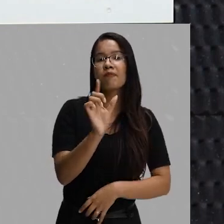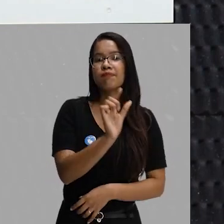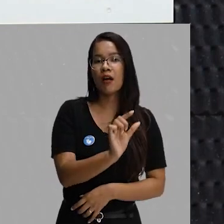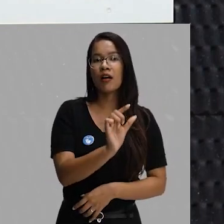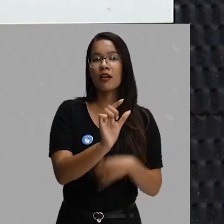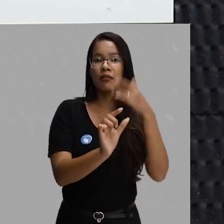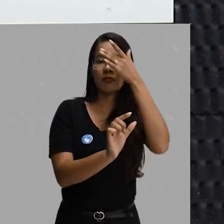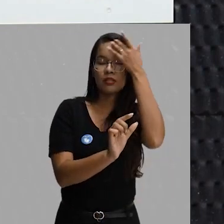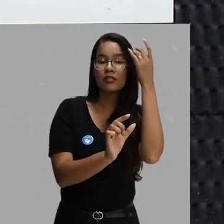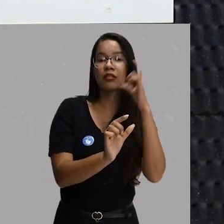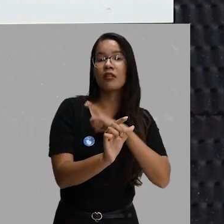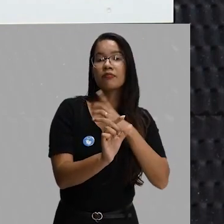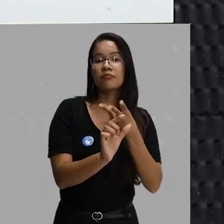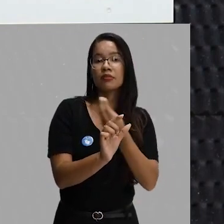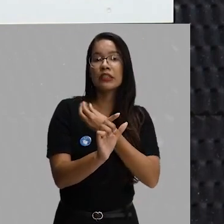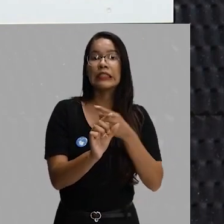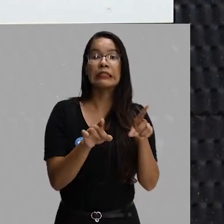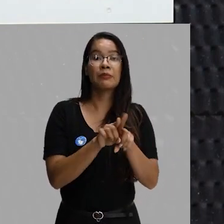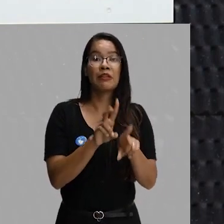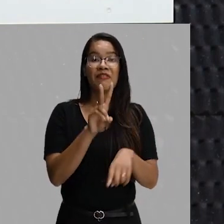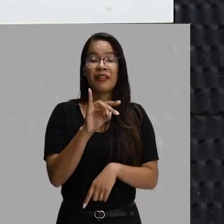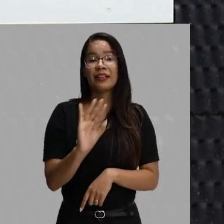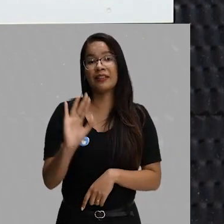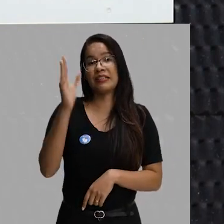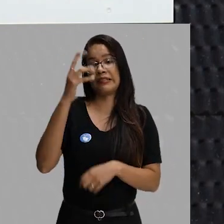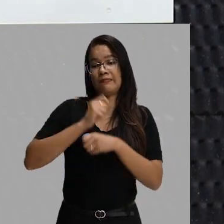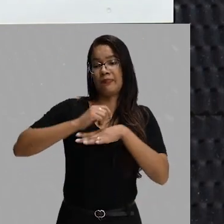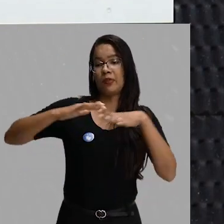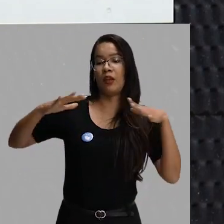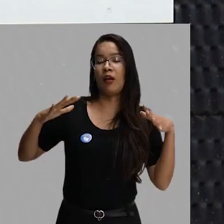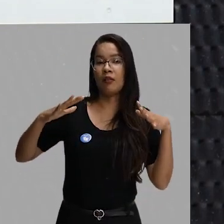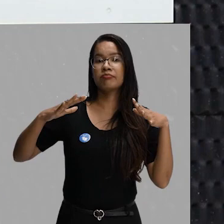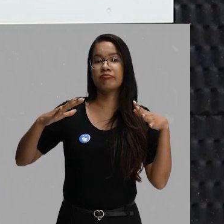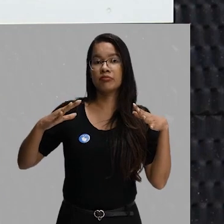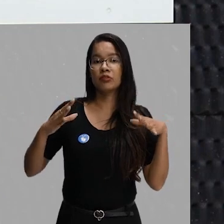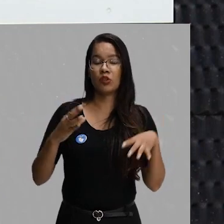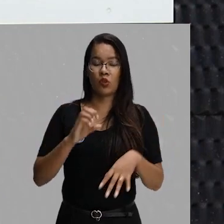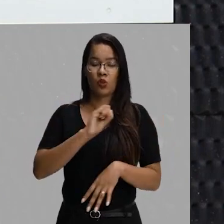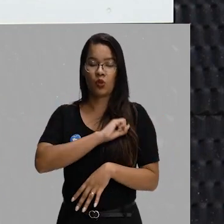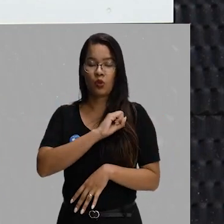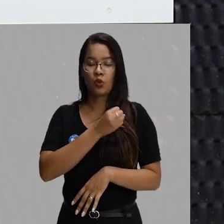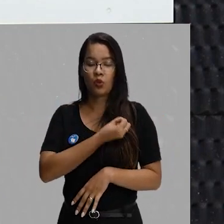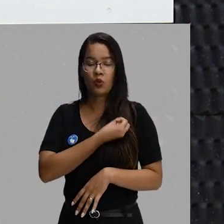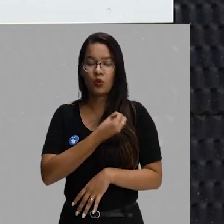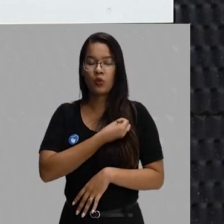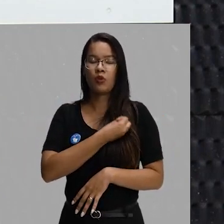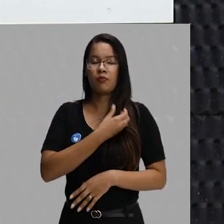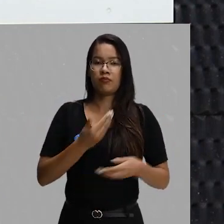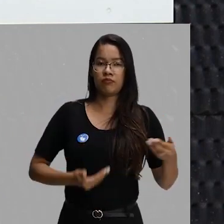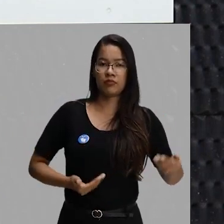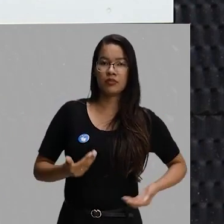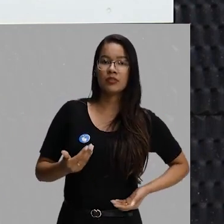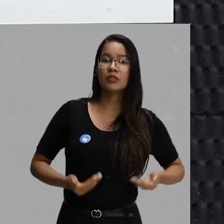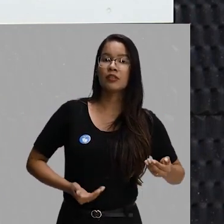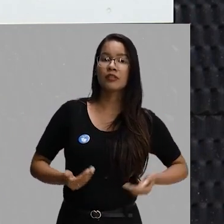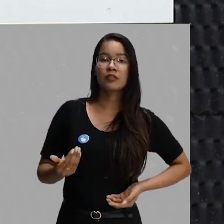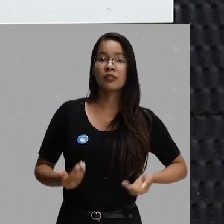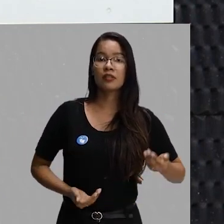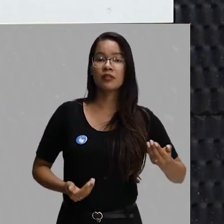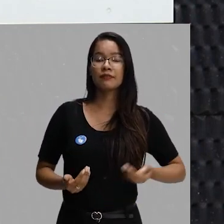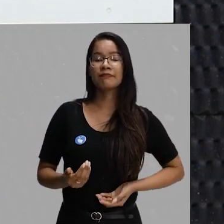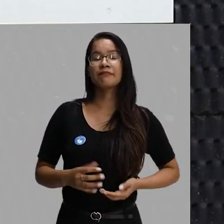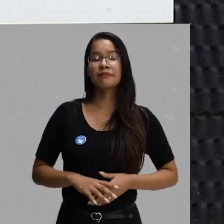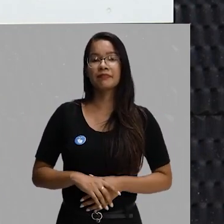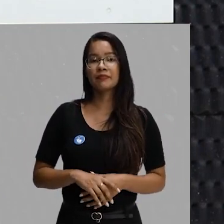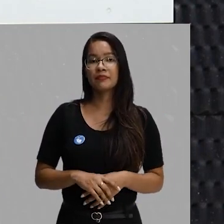gerar o aumento do número de escravos. Boa parte desses povos que os romanos irão dominar, eles vão transformar